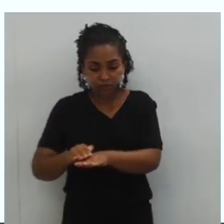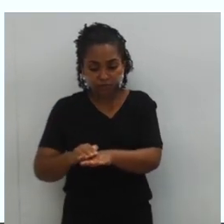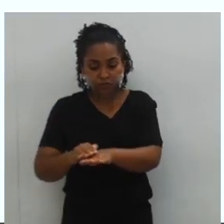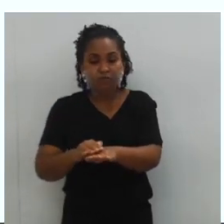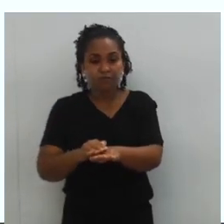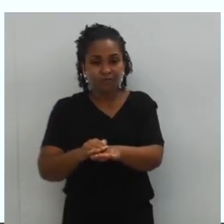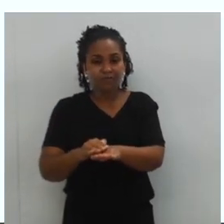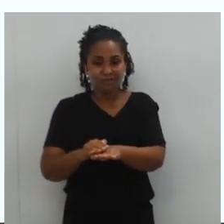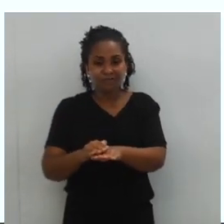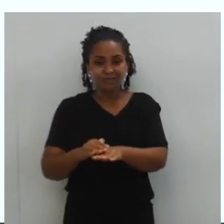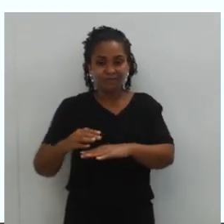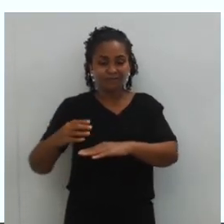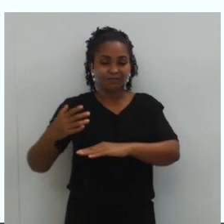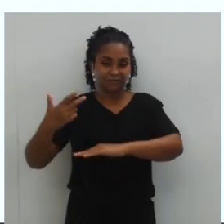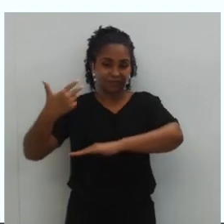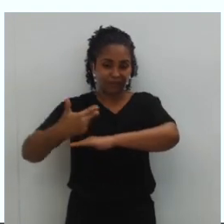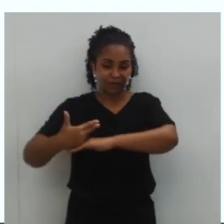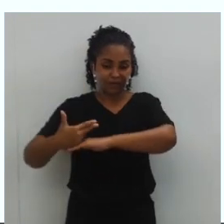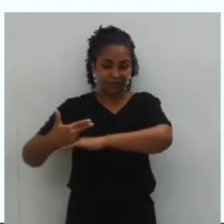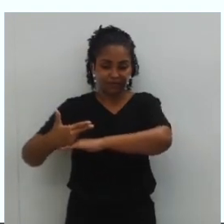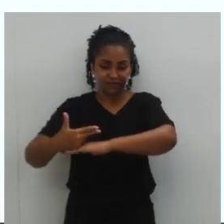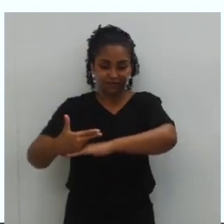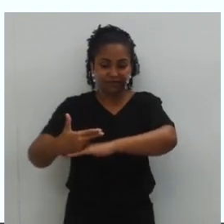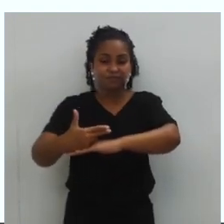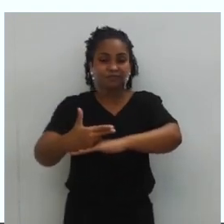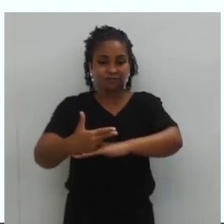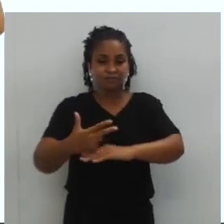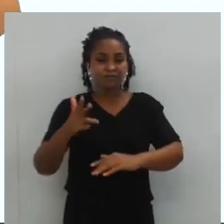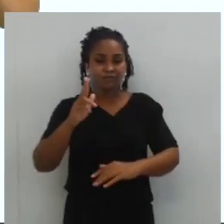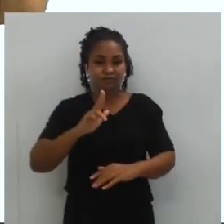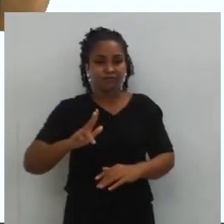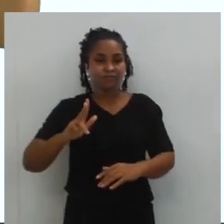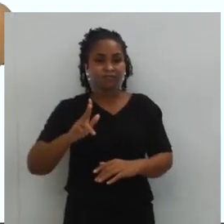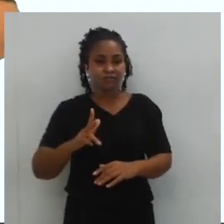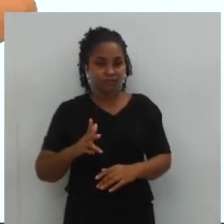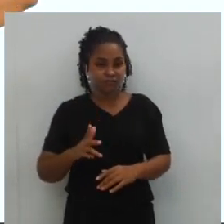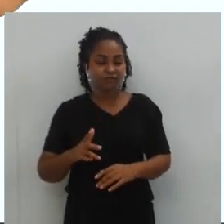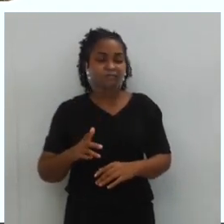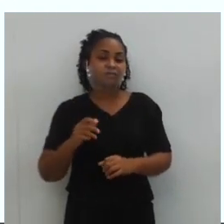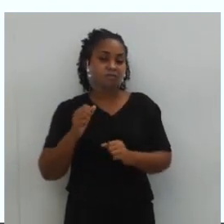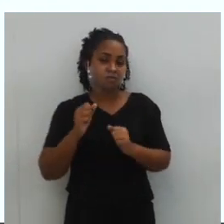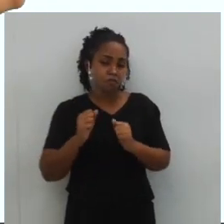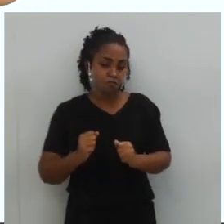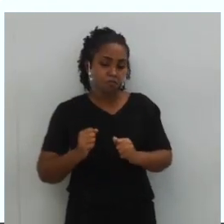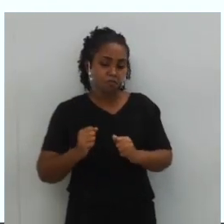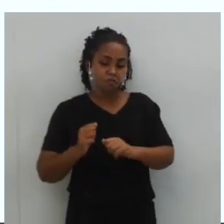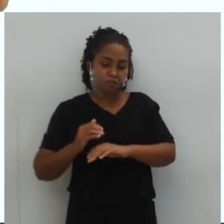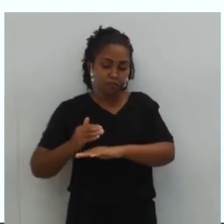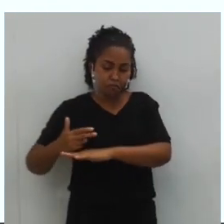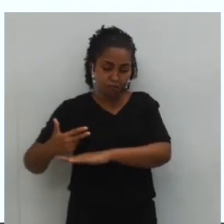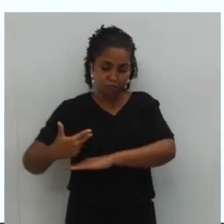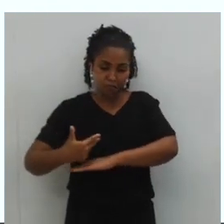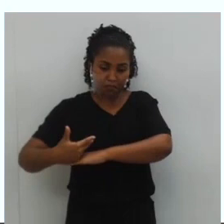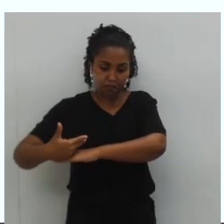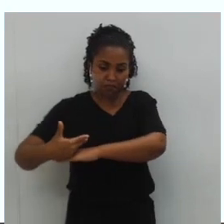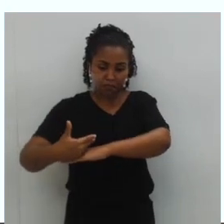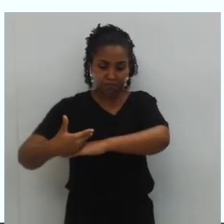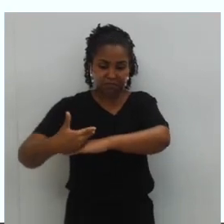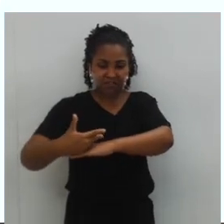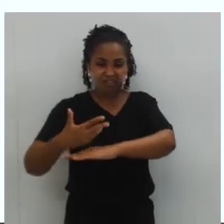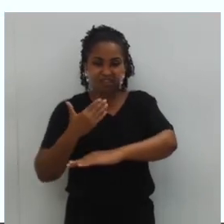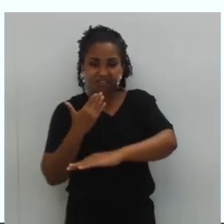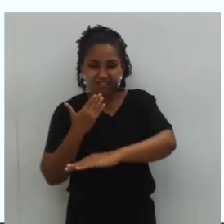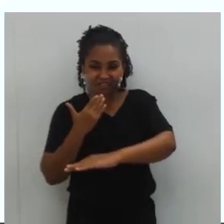é um aparelho que eles acoplam a câmera e elas podem deslizar sem dar aquele efeito tremido. Porque muitas vezes a